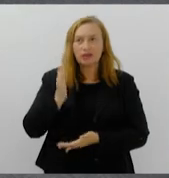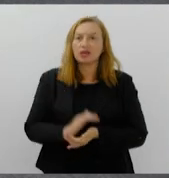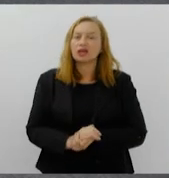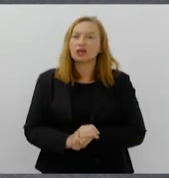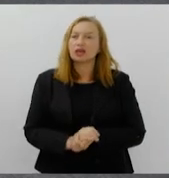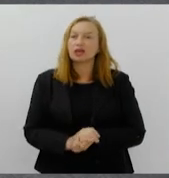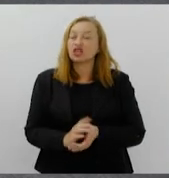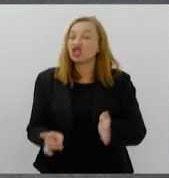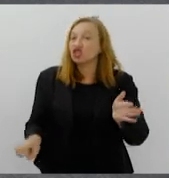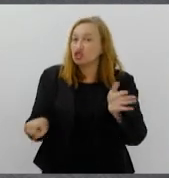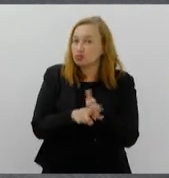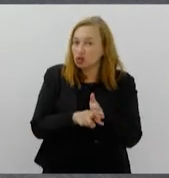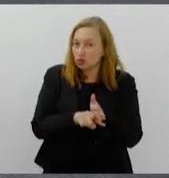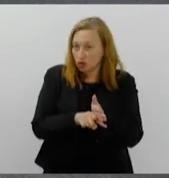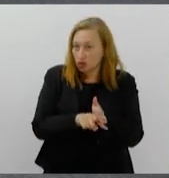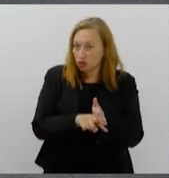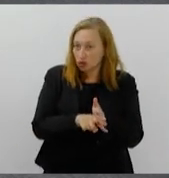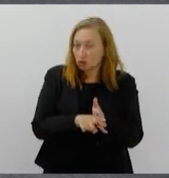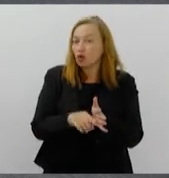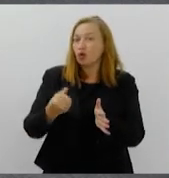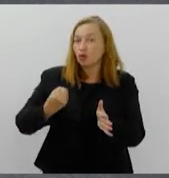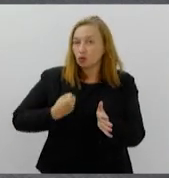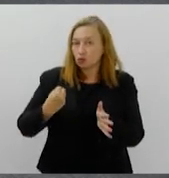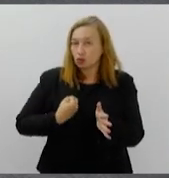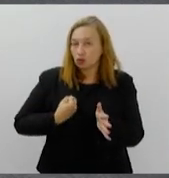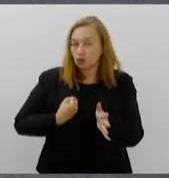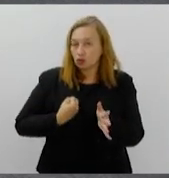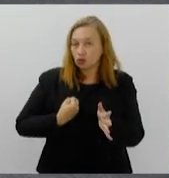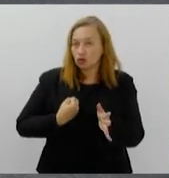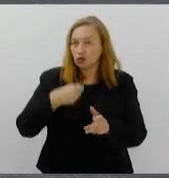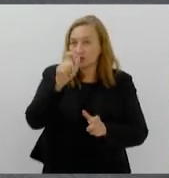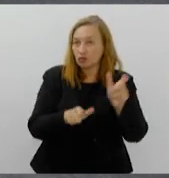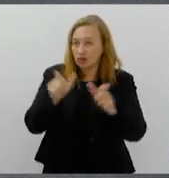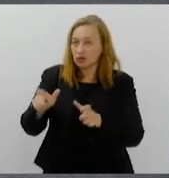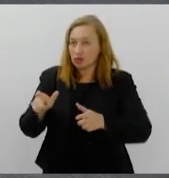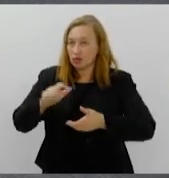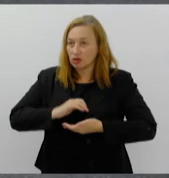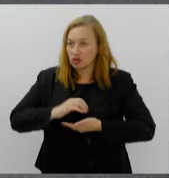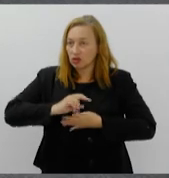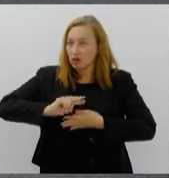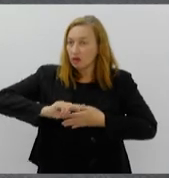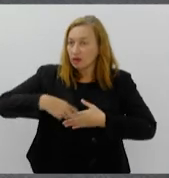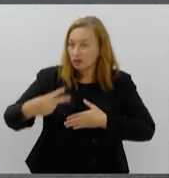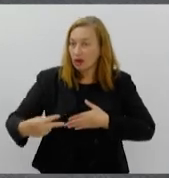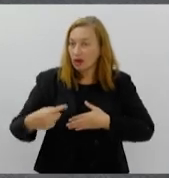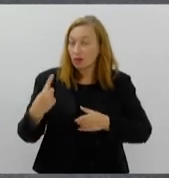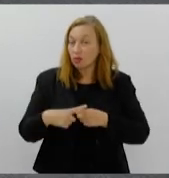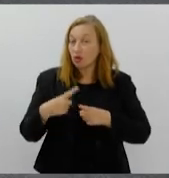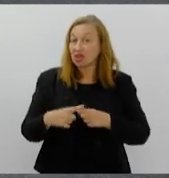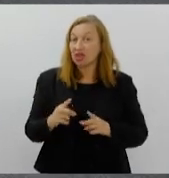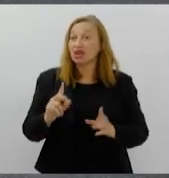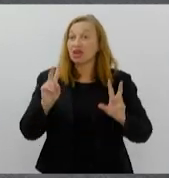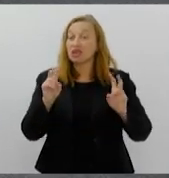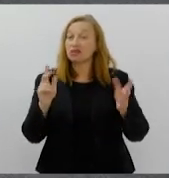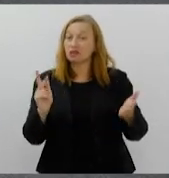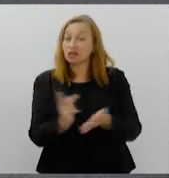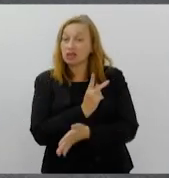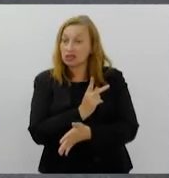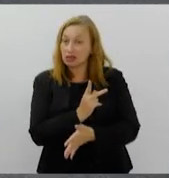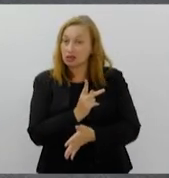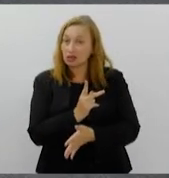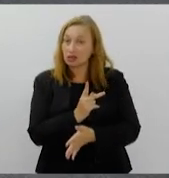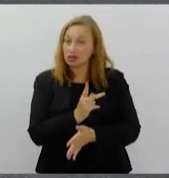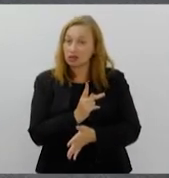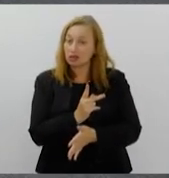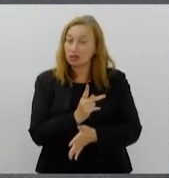doadores de órgãos para transplante no estado do Rio de Janeiro, porque essa situação impactou, inclusive, a